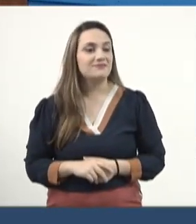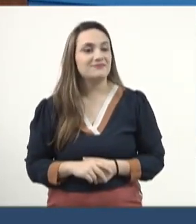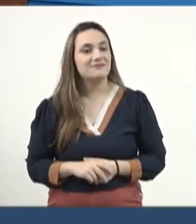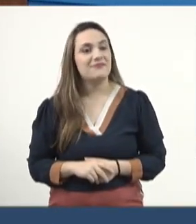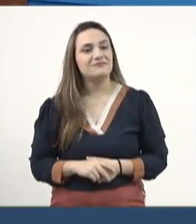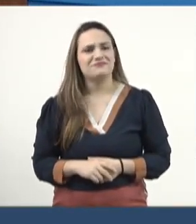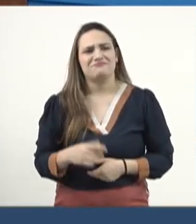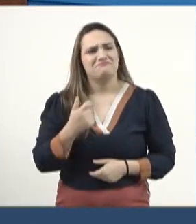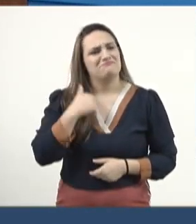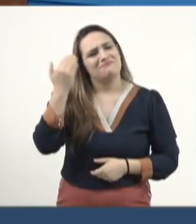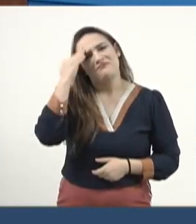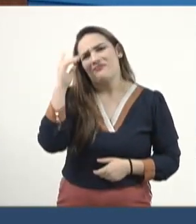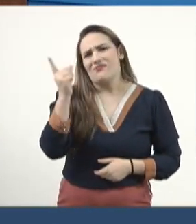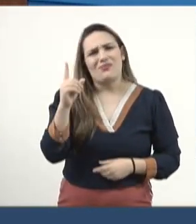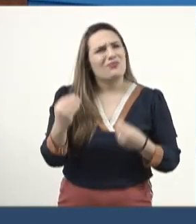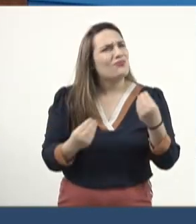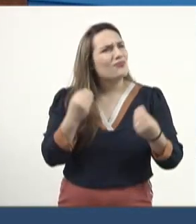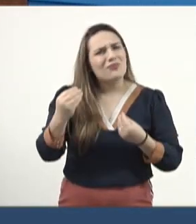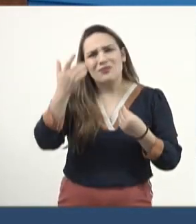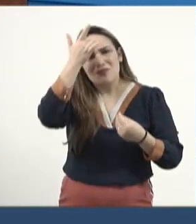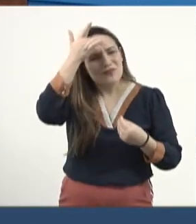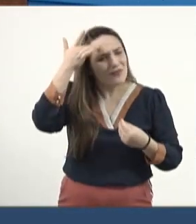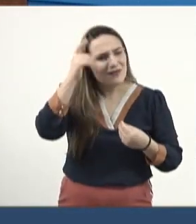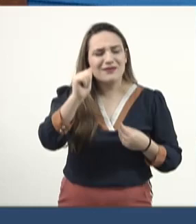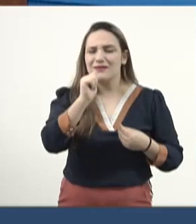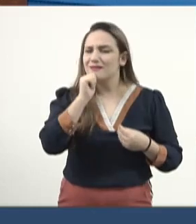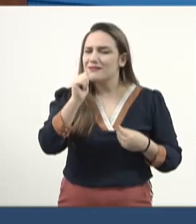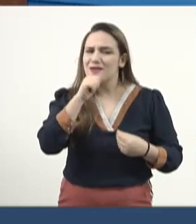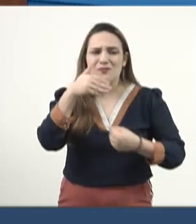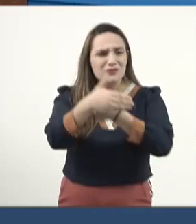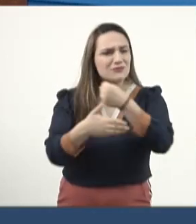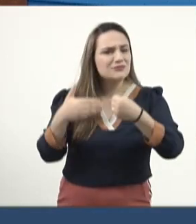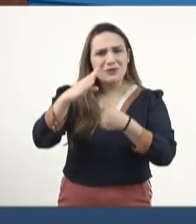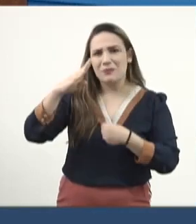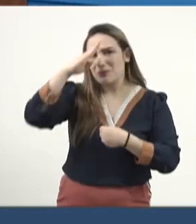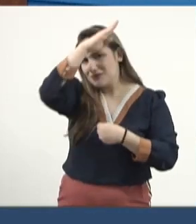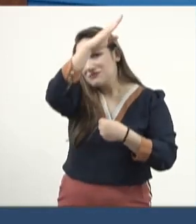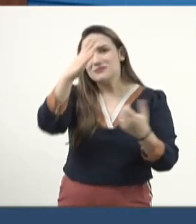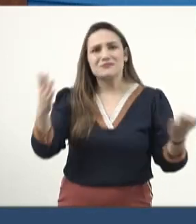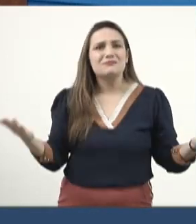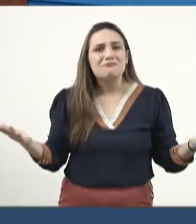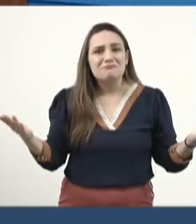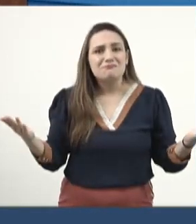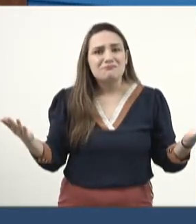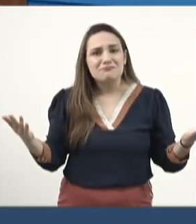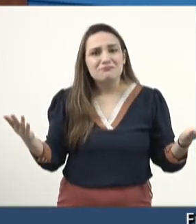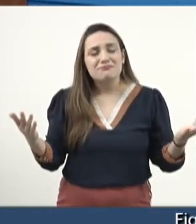sem entender como é que as pessoas podem ainda defender o Bolsonaro.